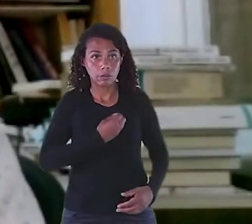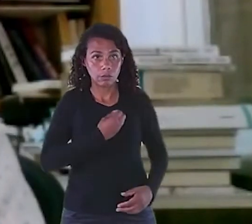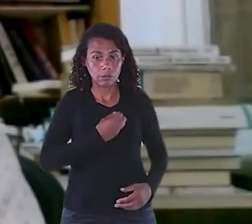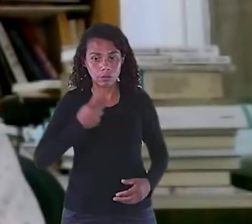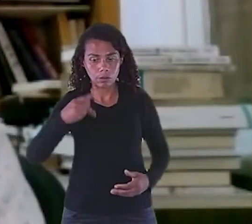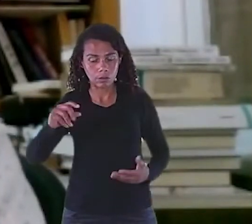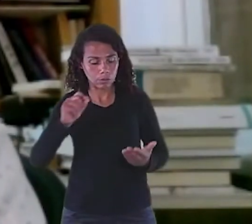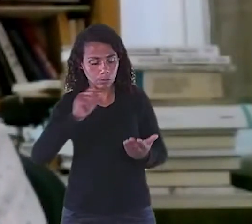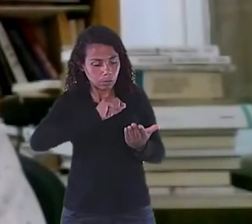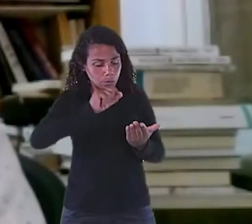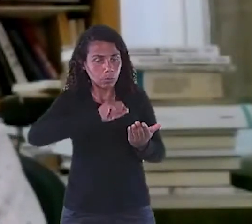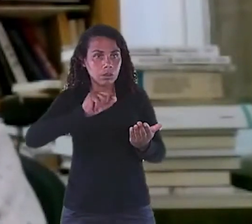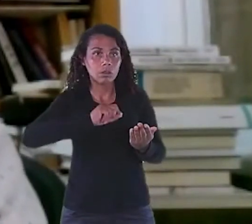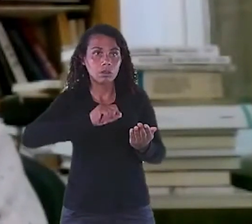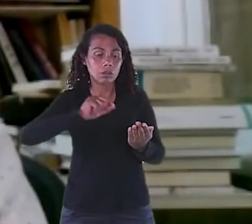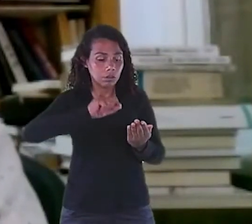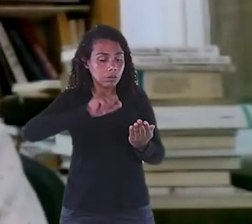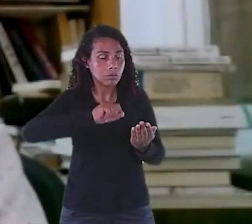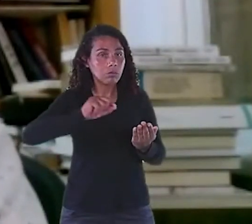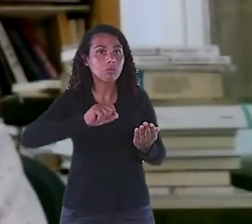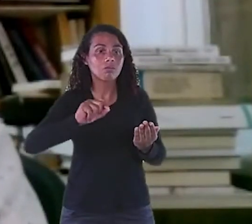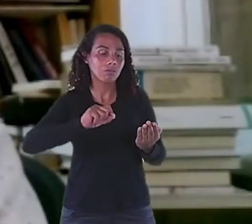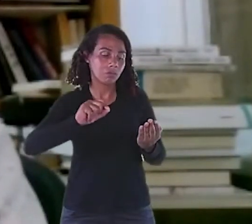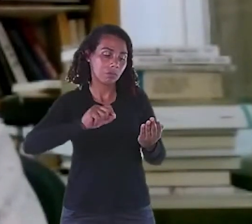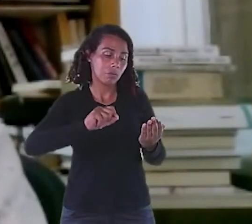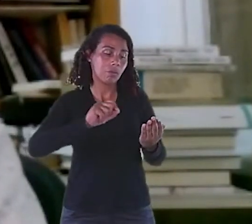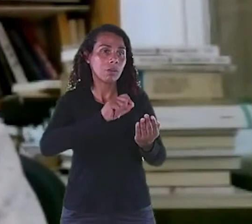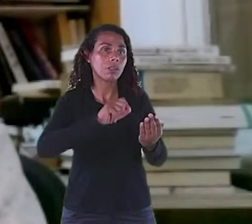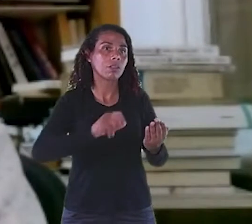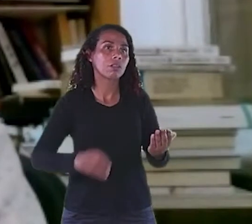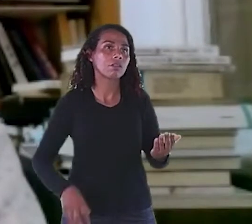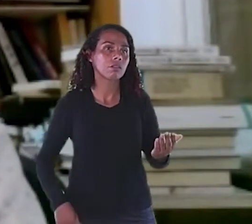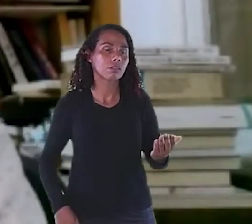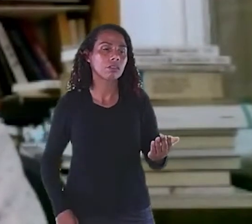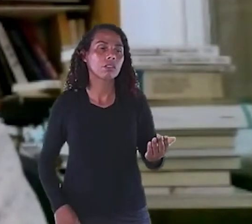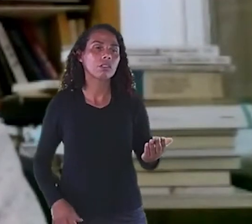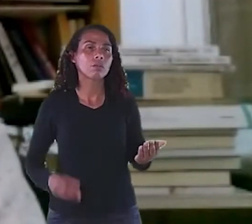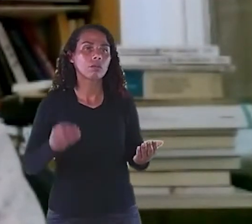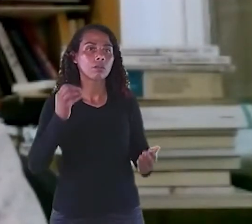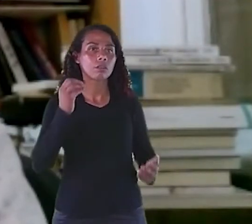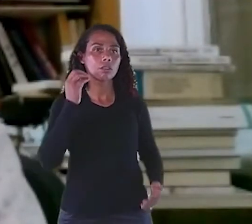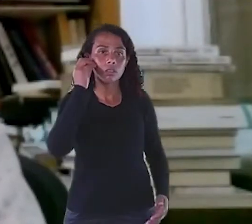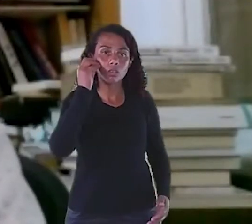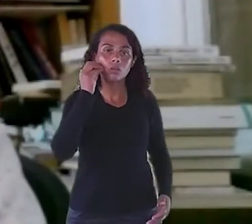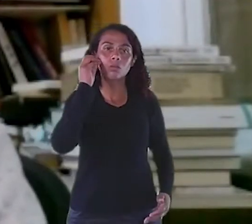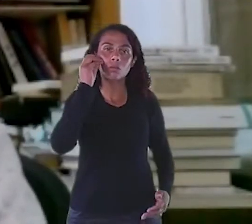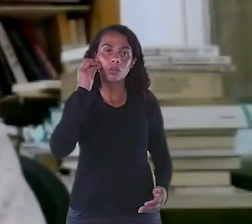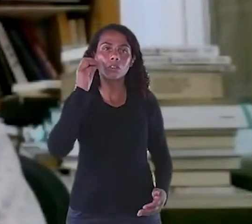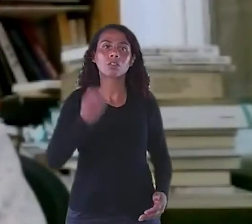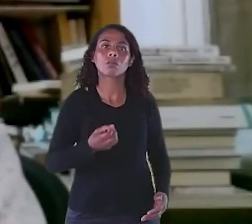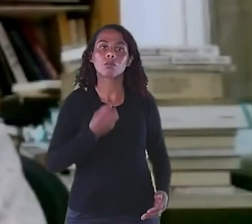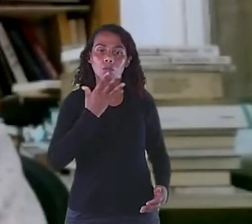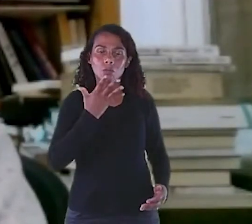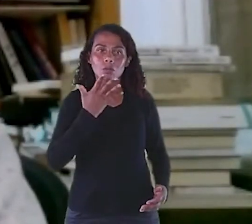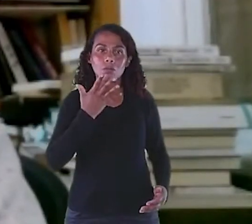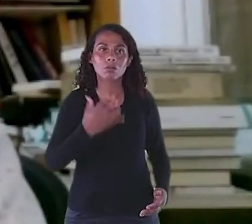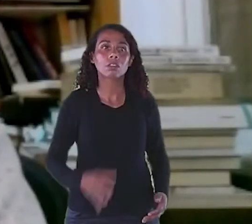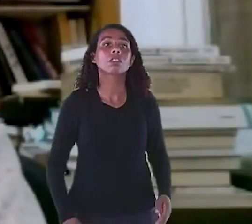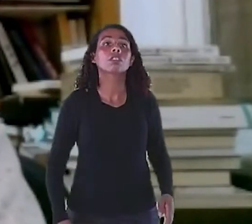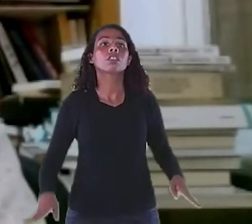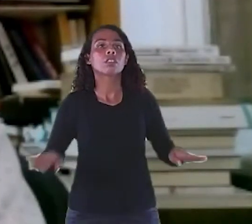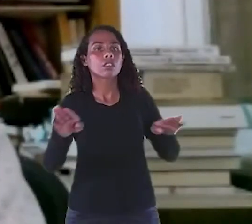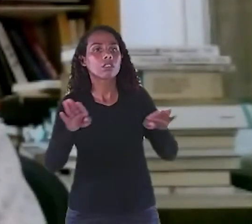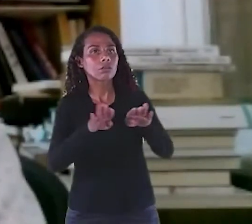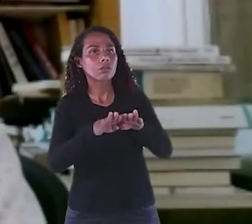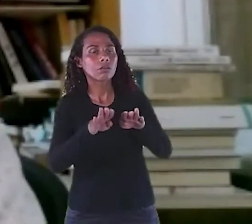Vale. Aliás, eu diria até que é o contrário. Jamil Vale era um personagem extraordinário, teve uma vida extraordinária, nada